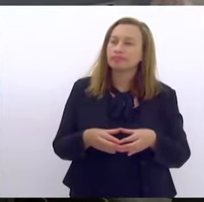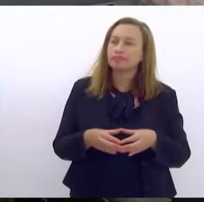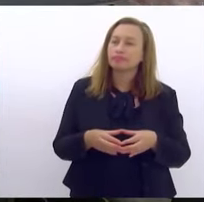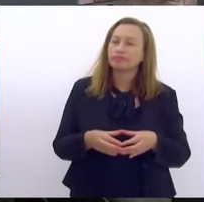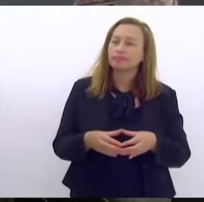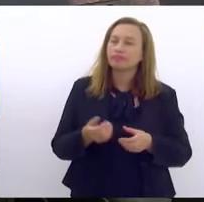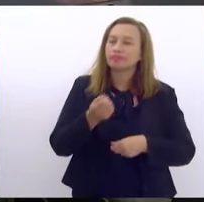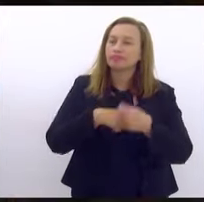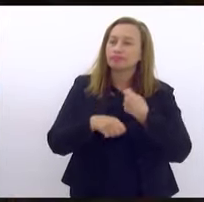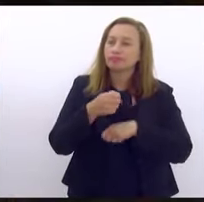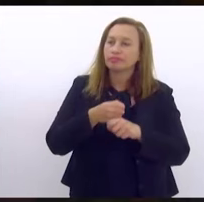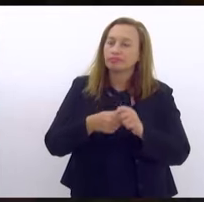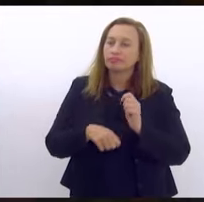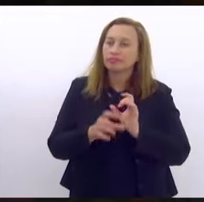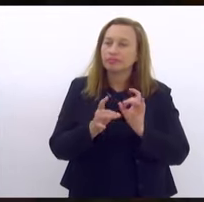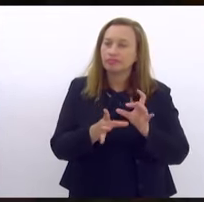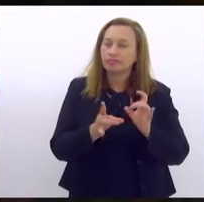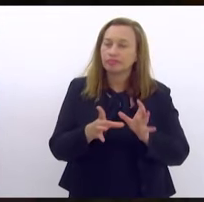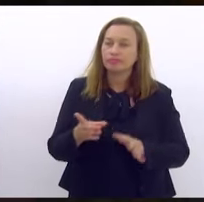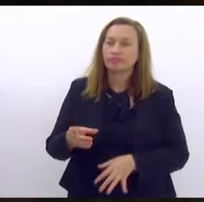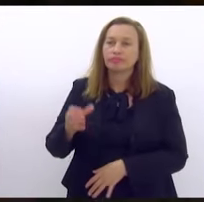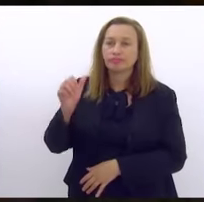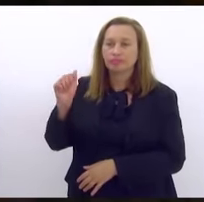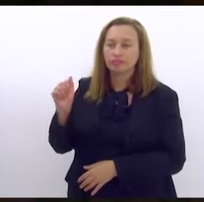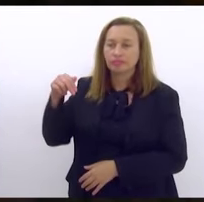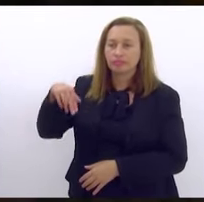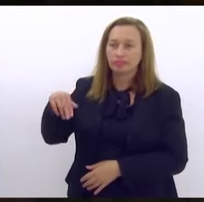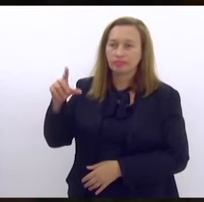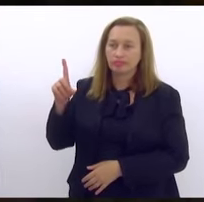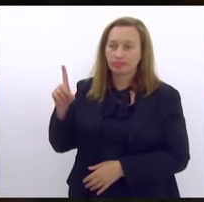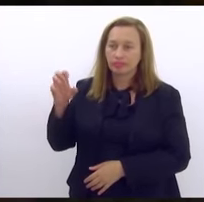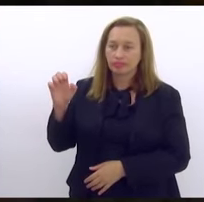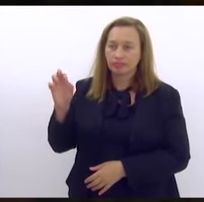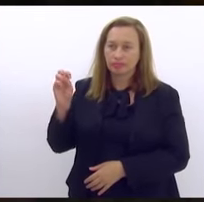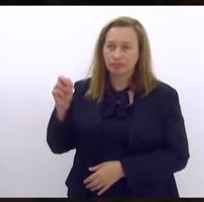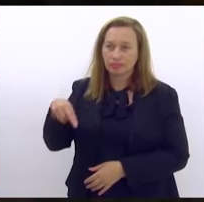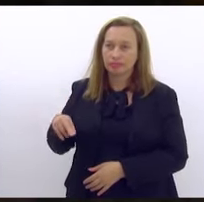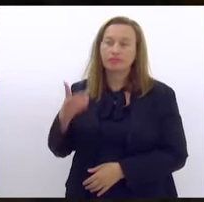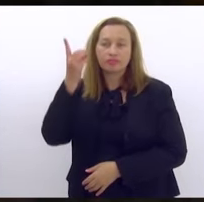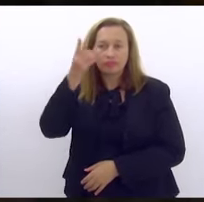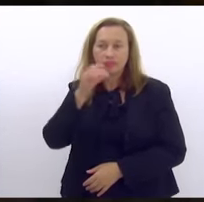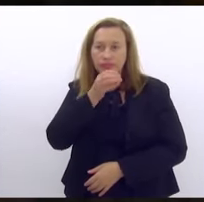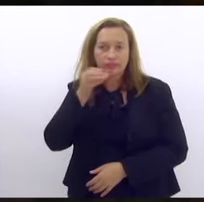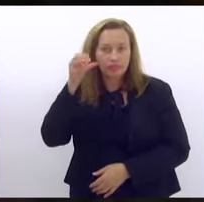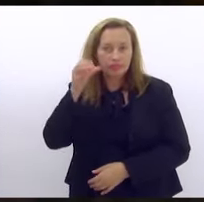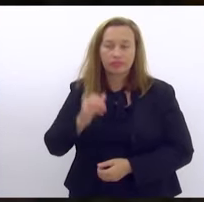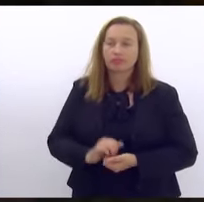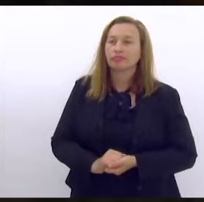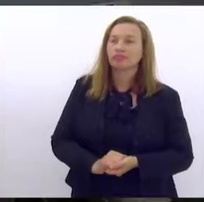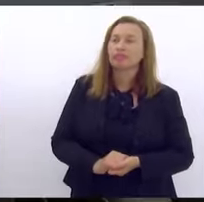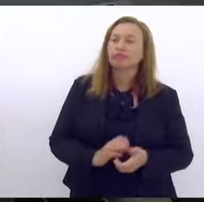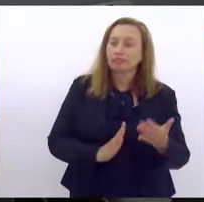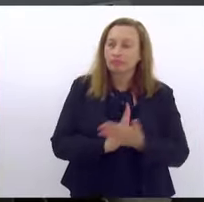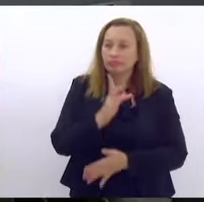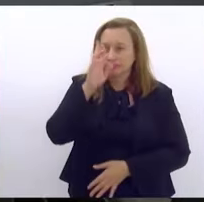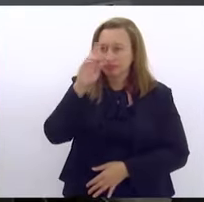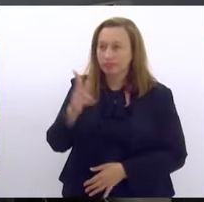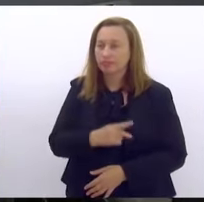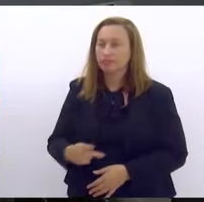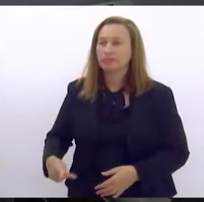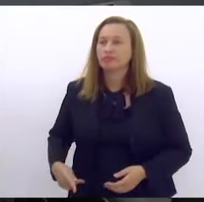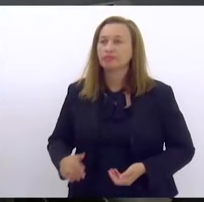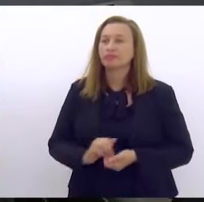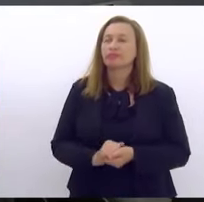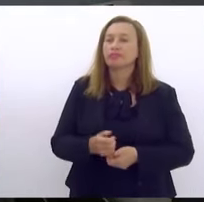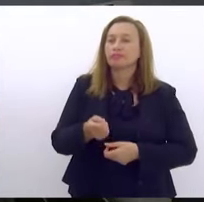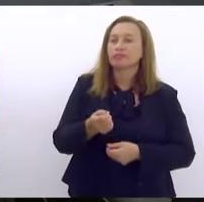de Economia e Comércio, Anderson Moraes. Nossa nobre deputada Célia Jordão. Favorável, presidente. Favorável.